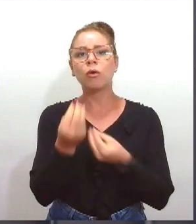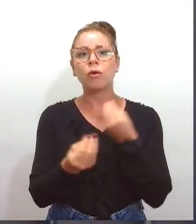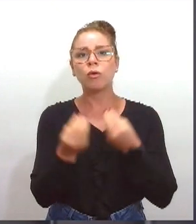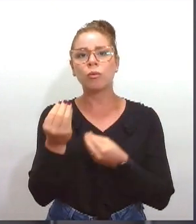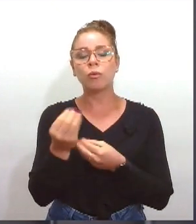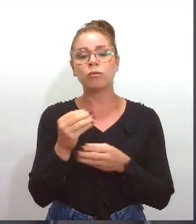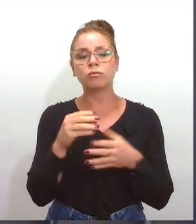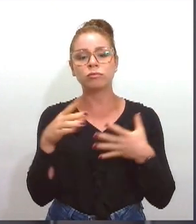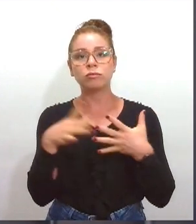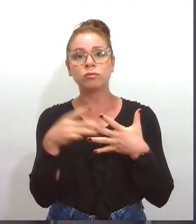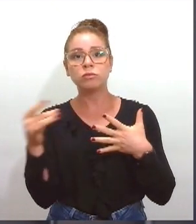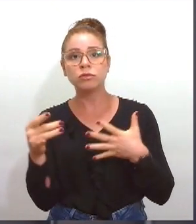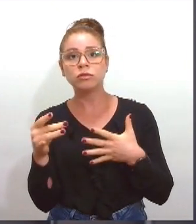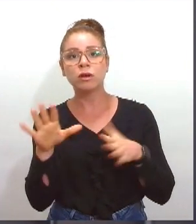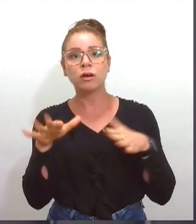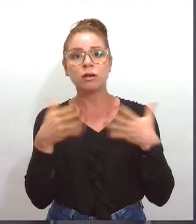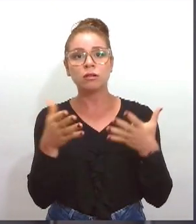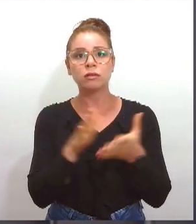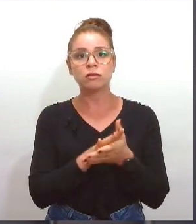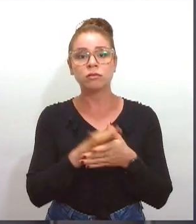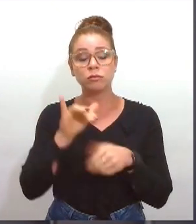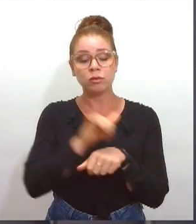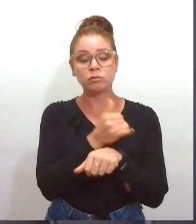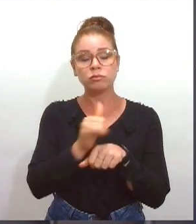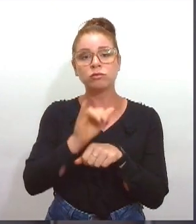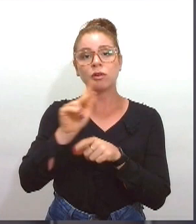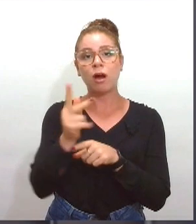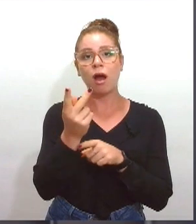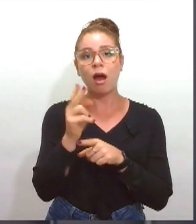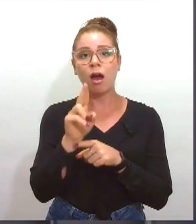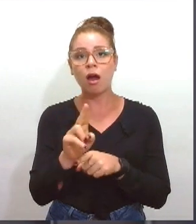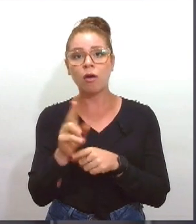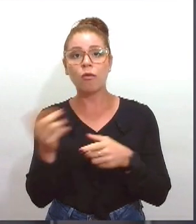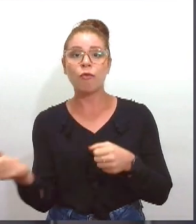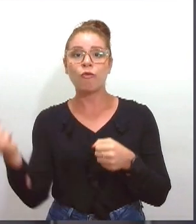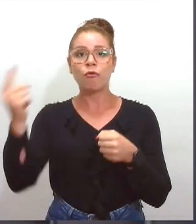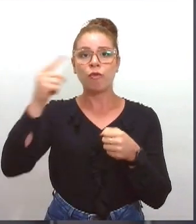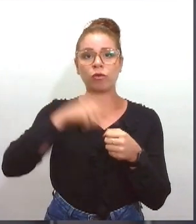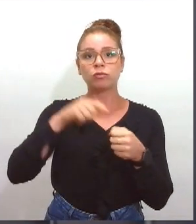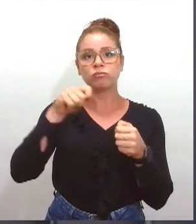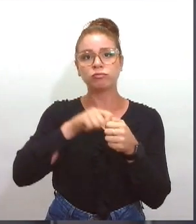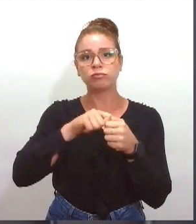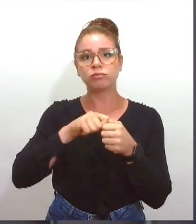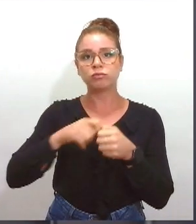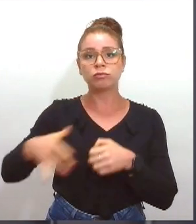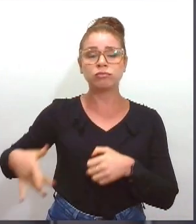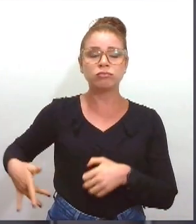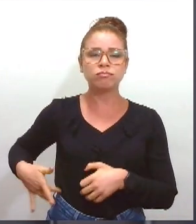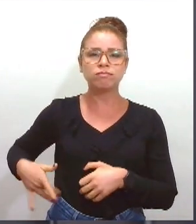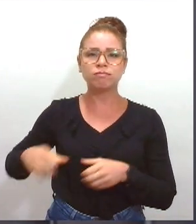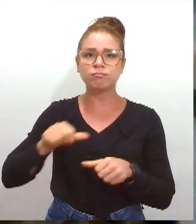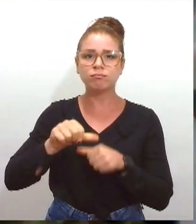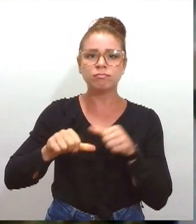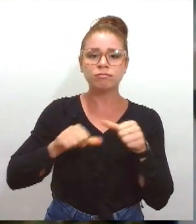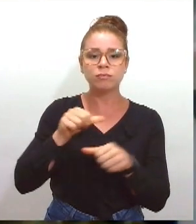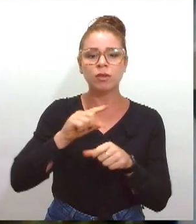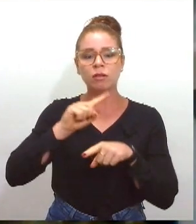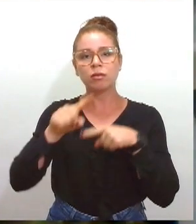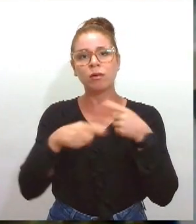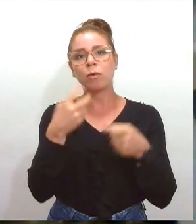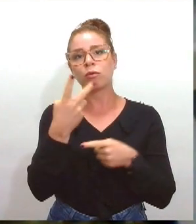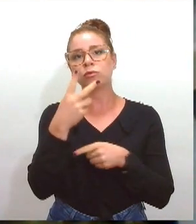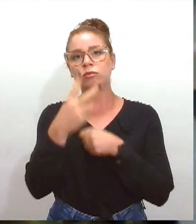voltar a realizar o transplante depois de suspenso por 2 anos? De suma importância, né? Porque